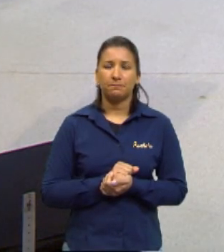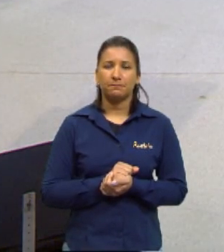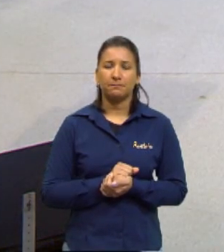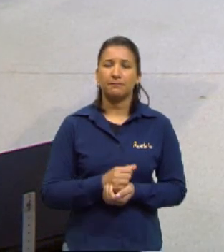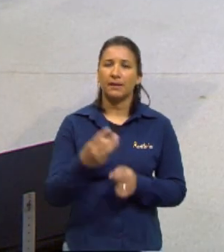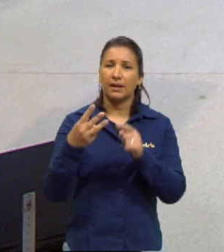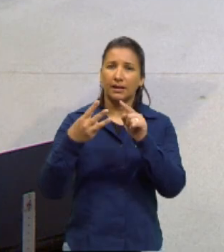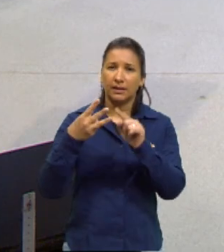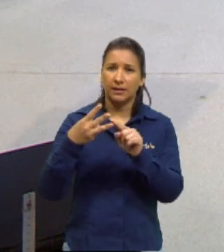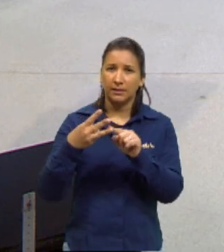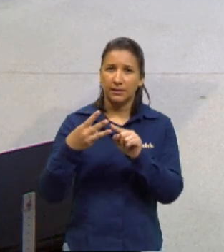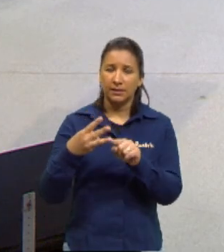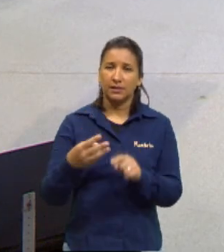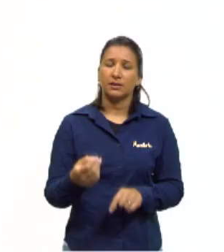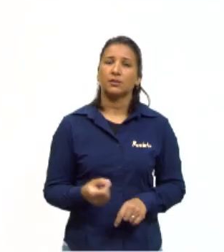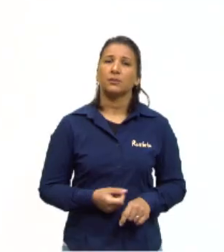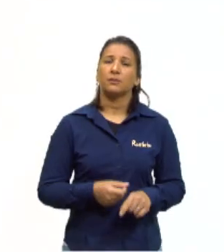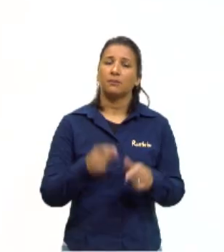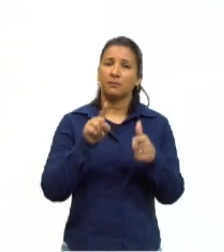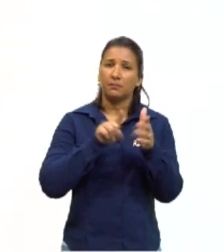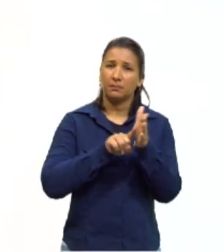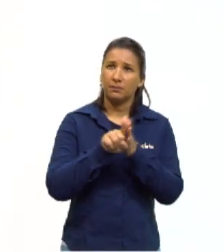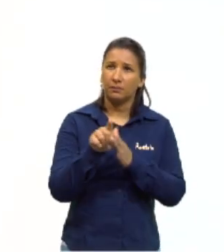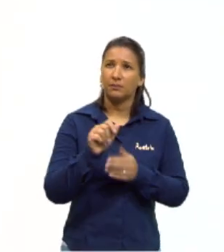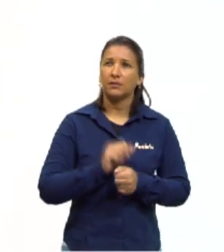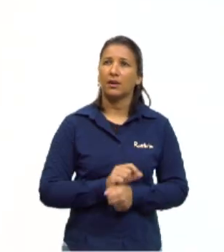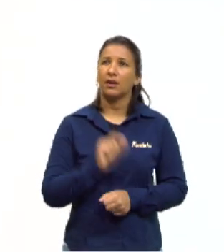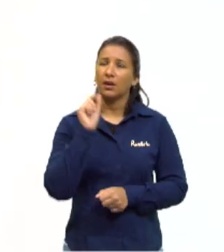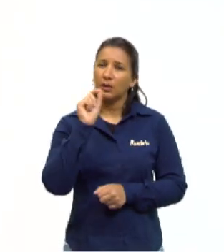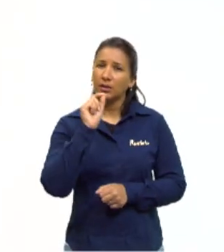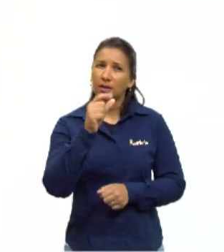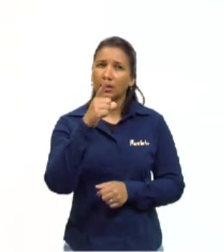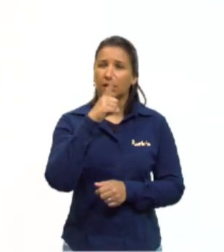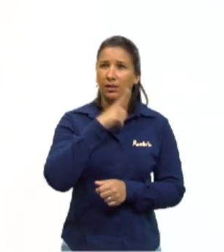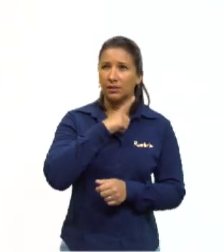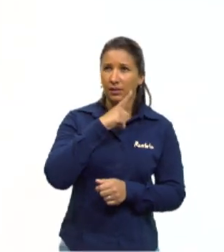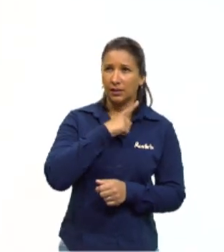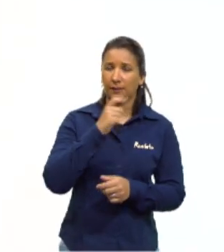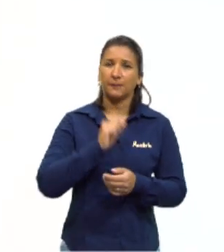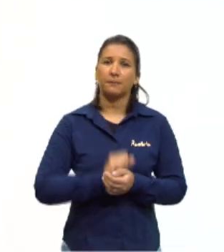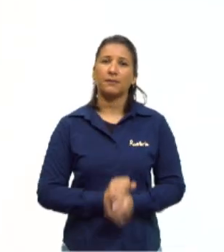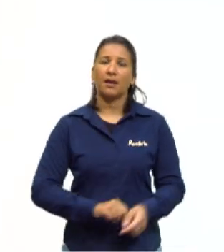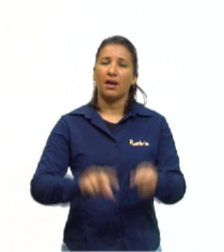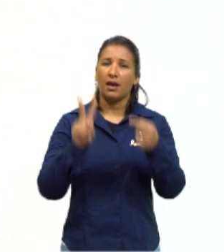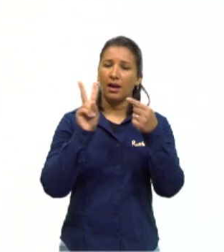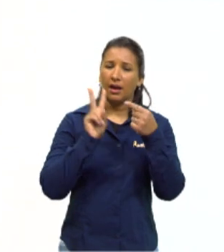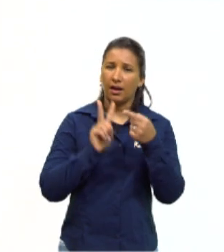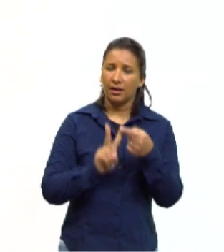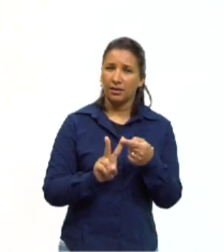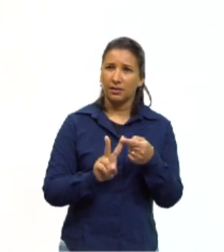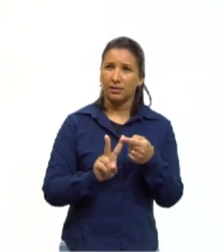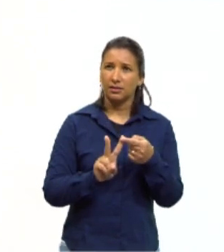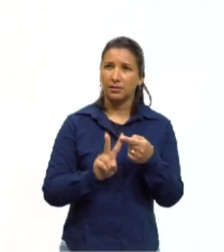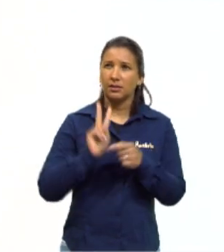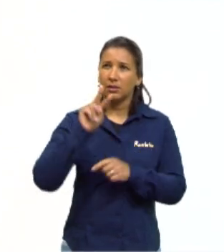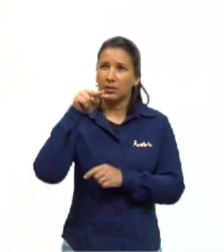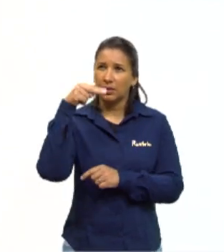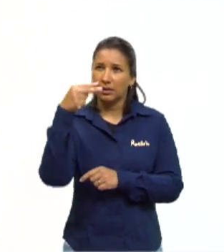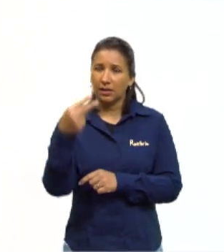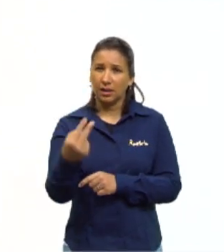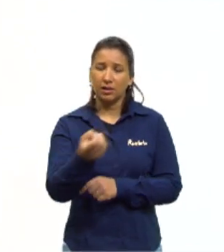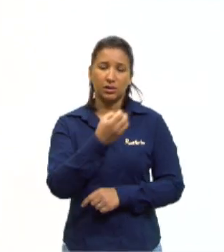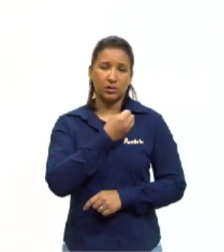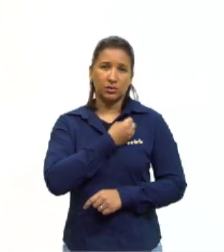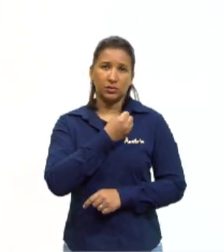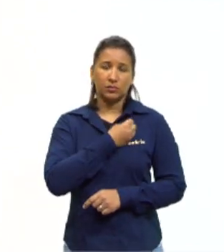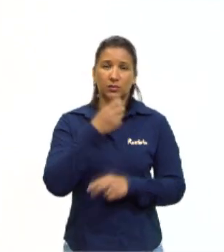Na terceira situação, o que que eu tenho? A raiz quadrada de um número